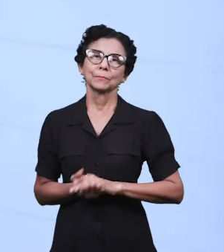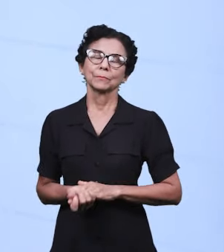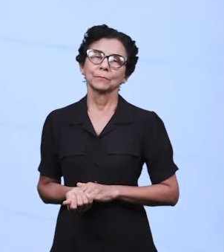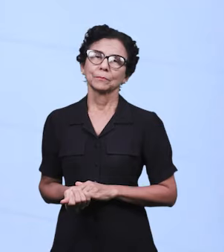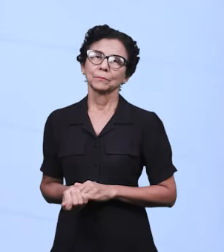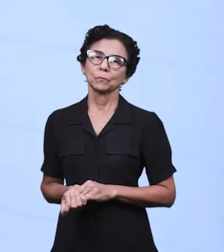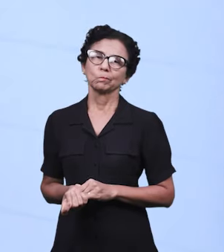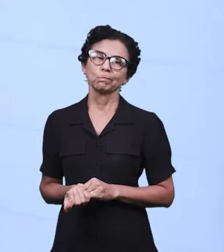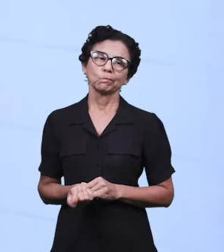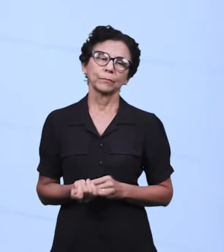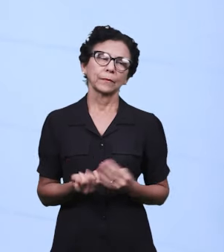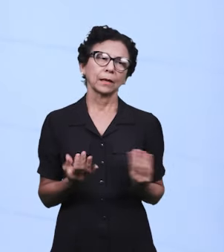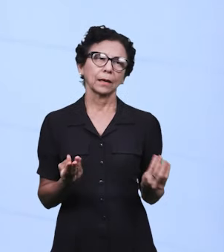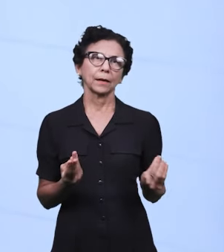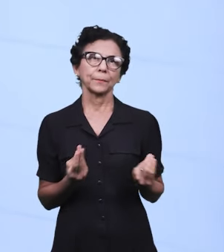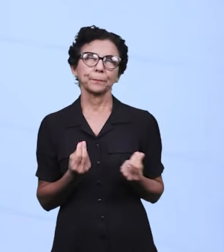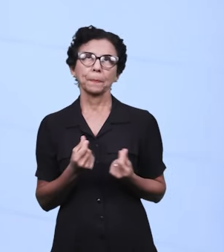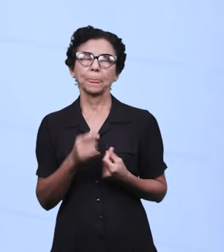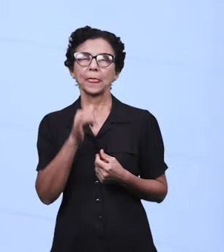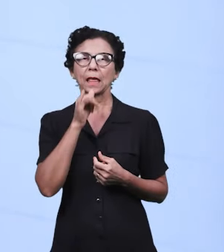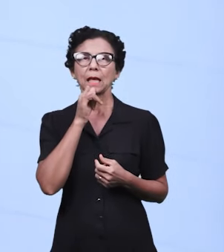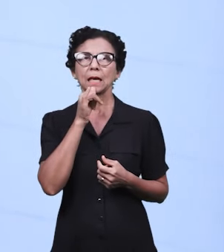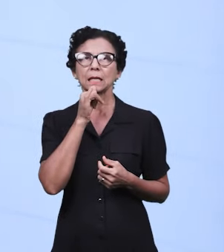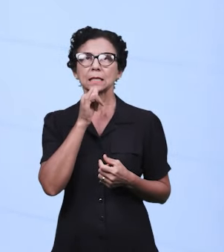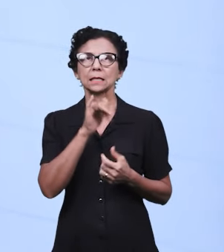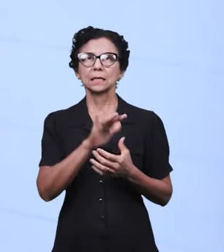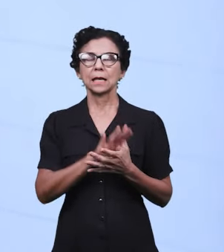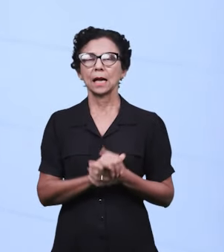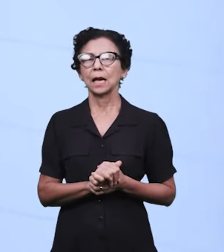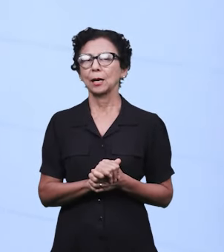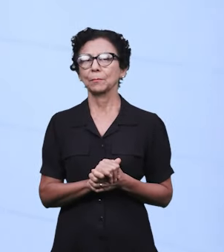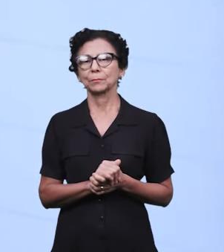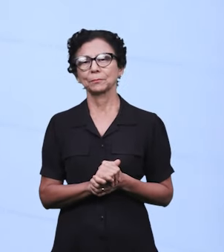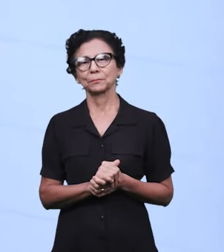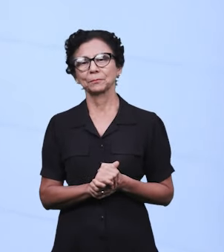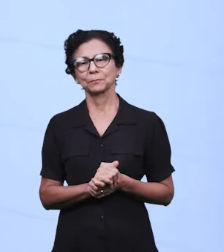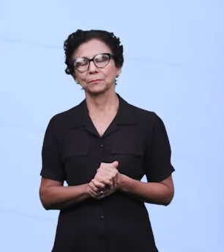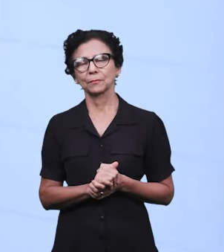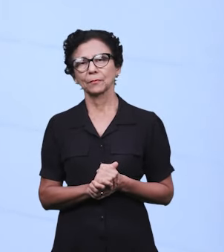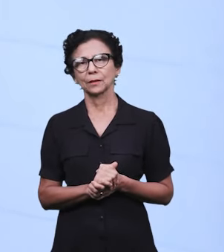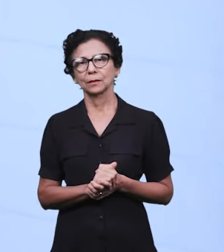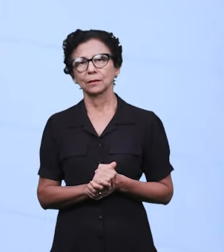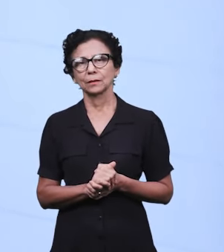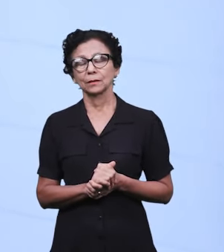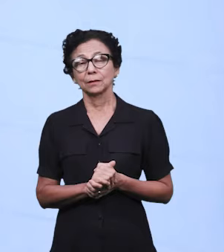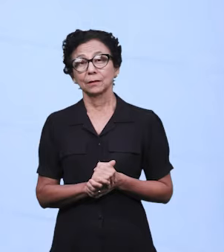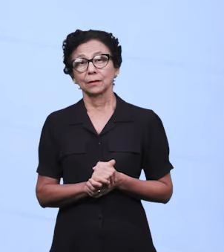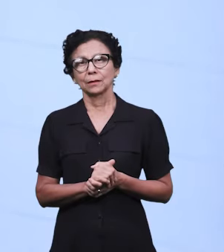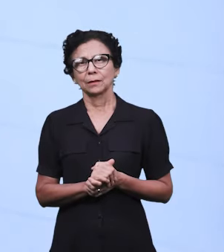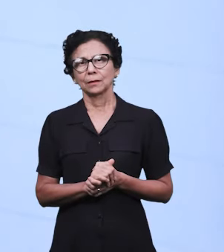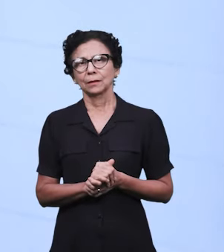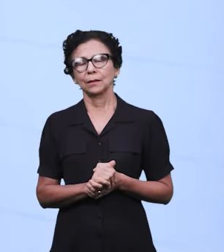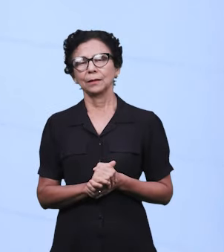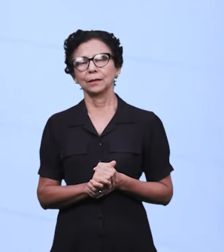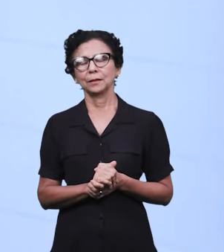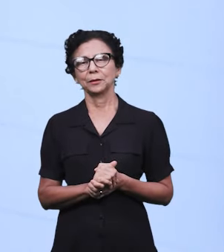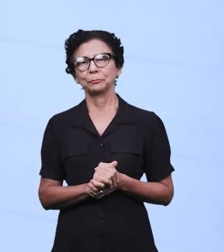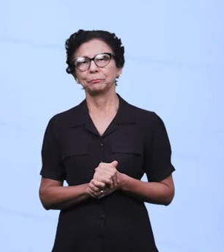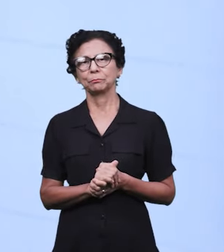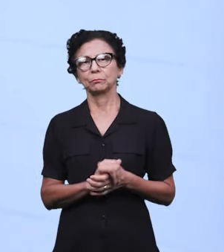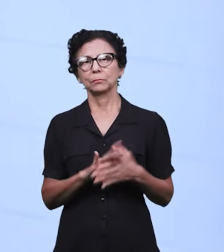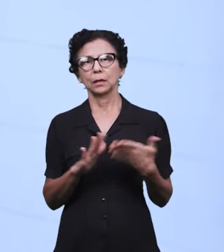procedimentos mais complexos, como o implante de uma prótese. Então, tudo isso